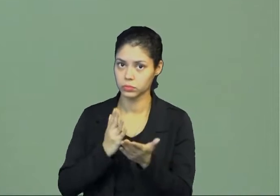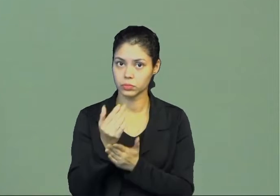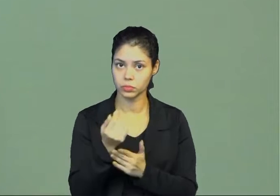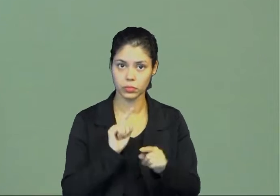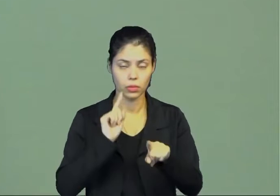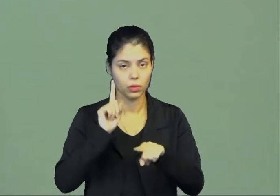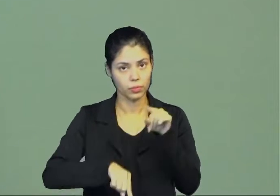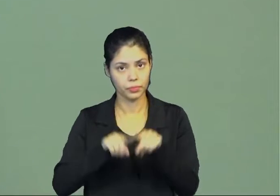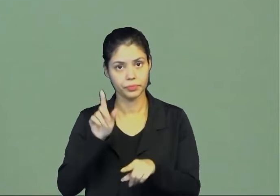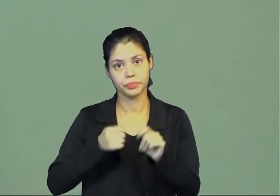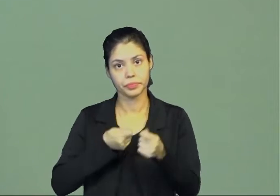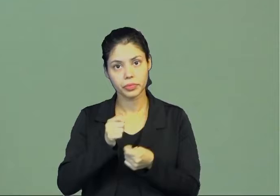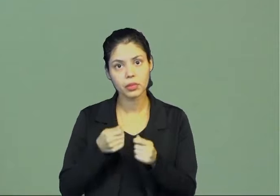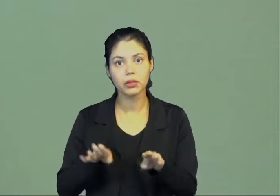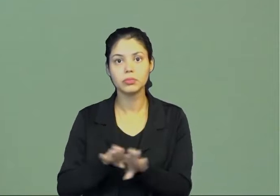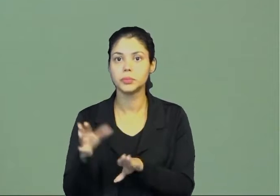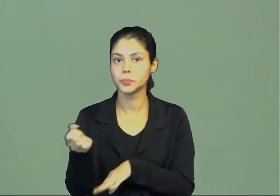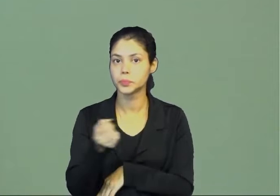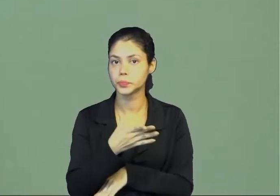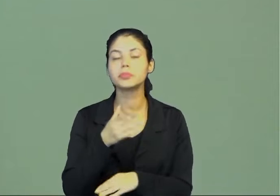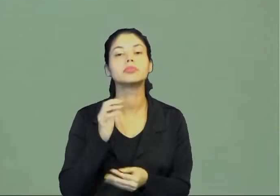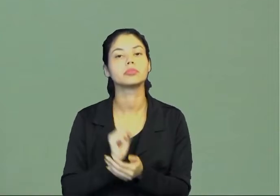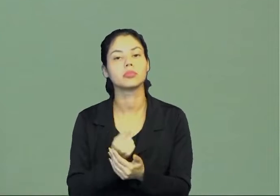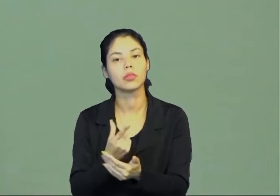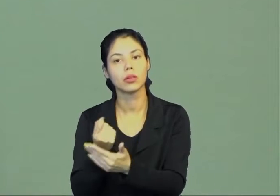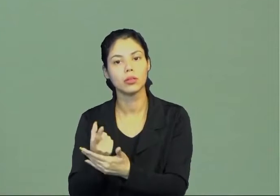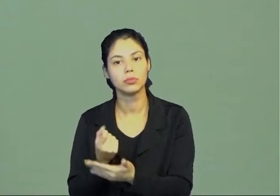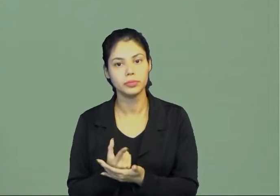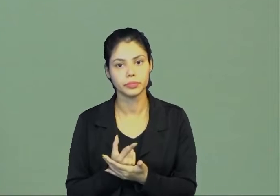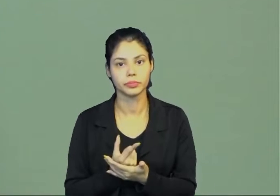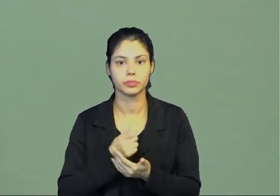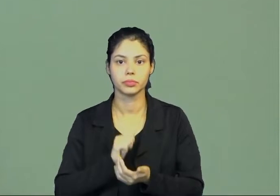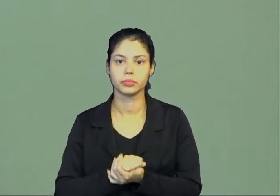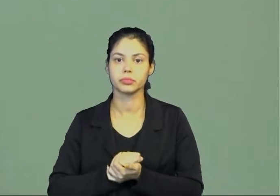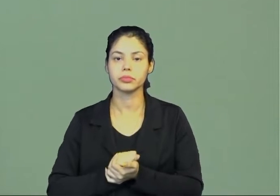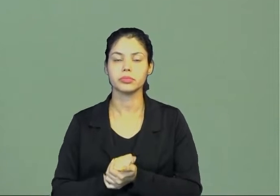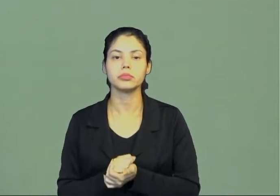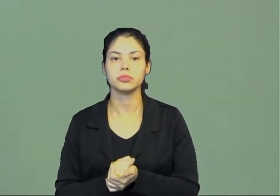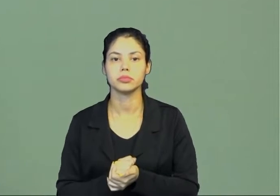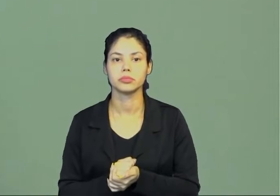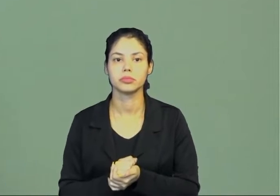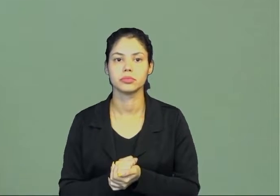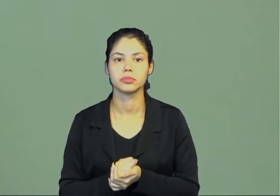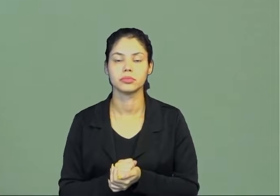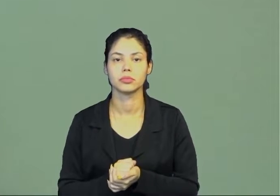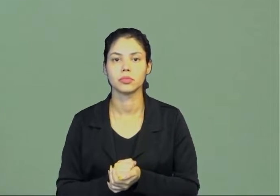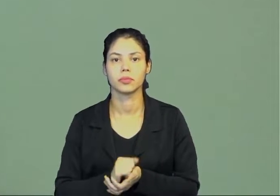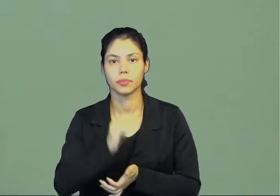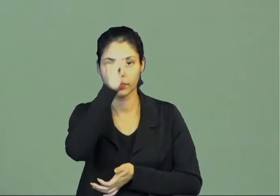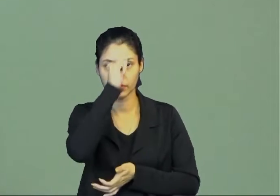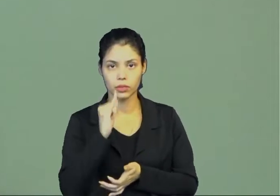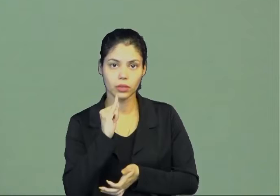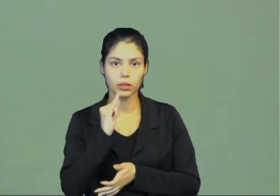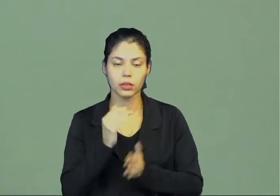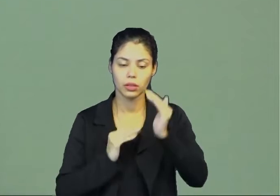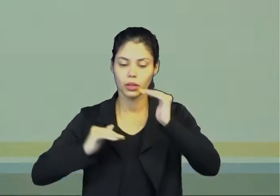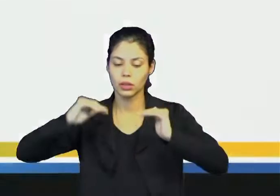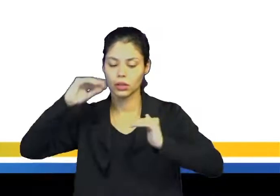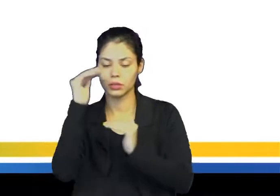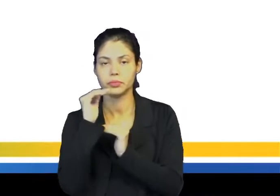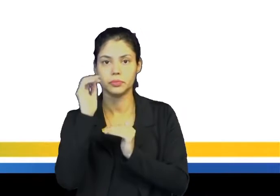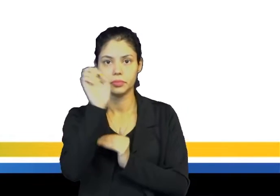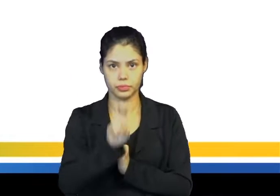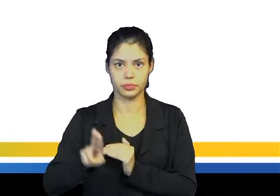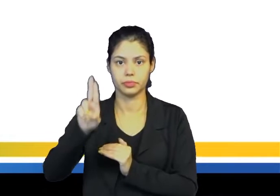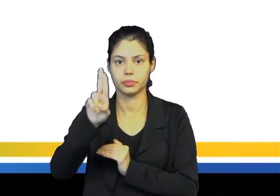de matérias-primas, e novos mercados consumidores e os anseios imperialistas das superpotências